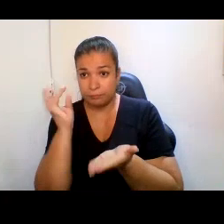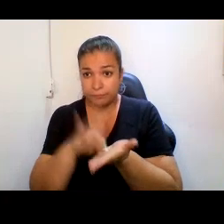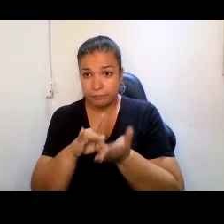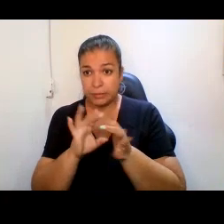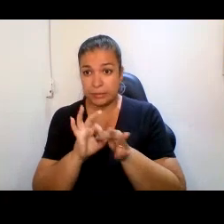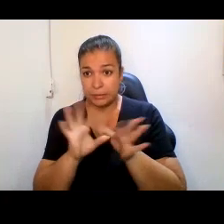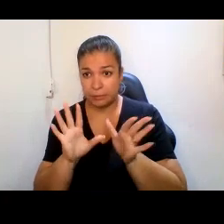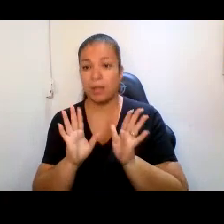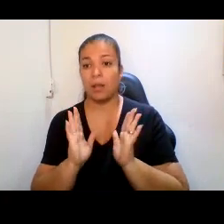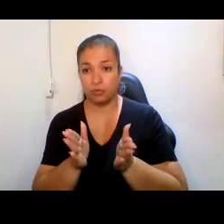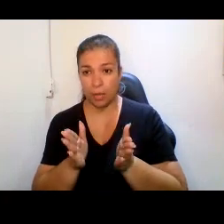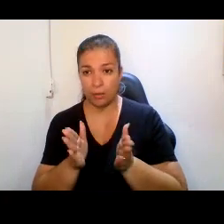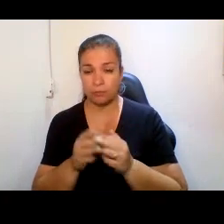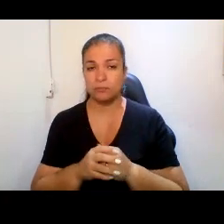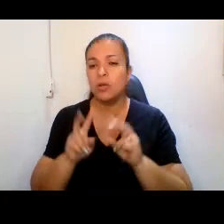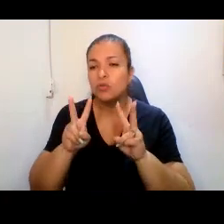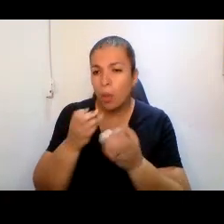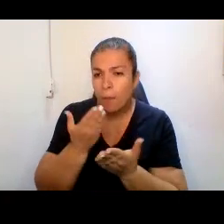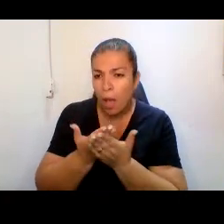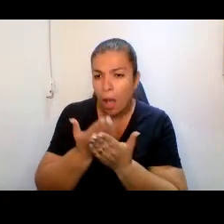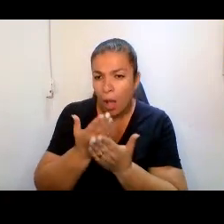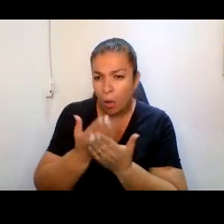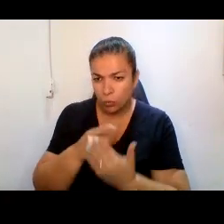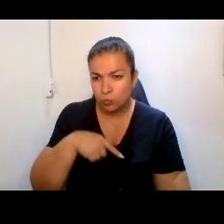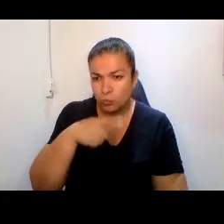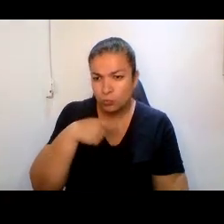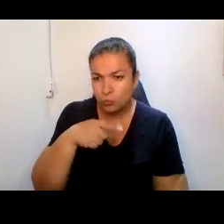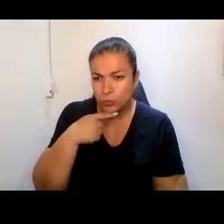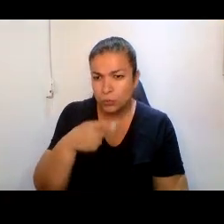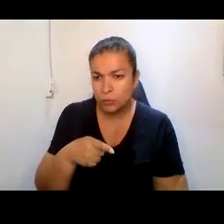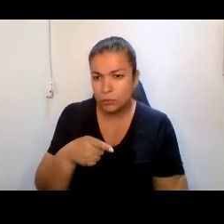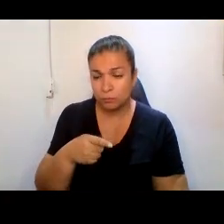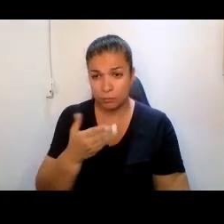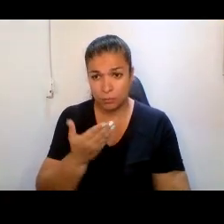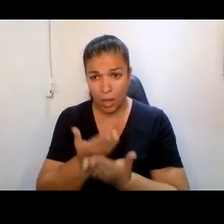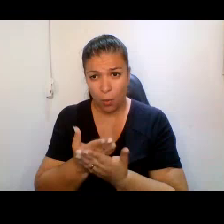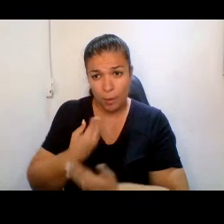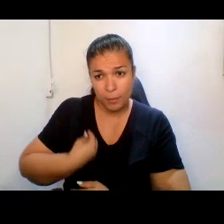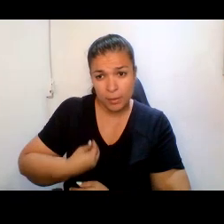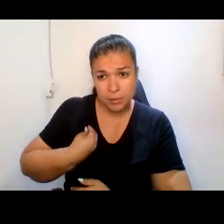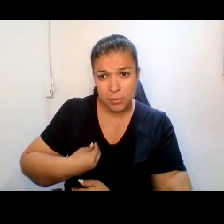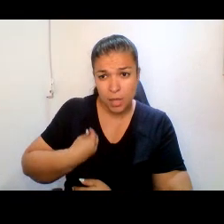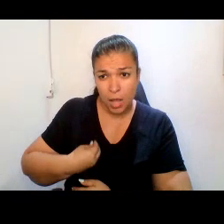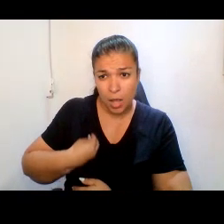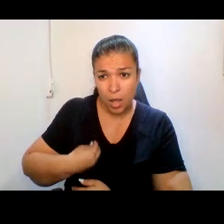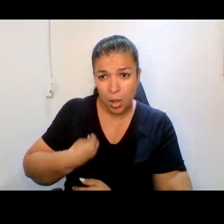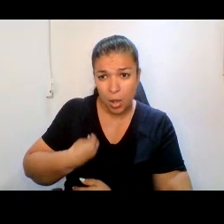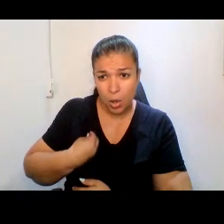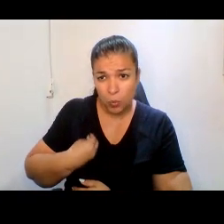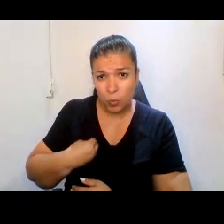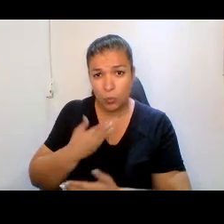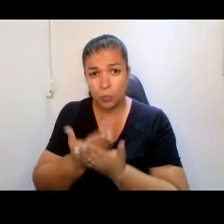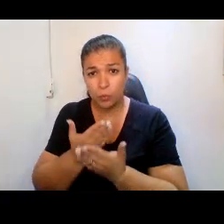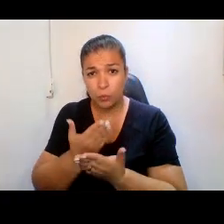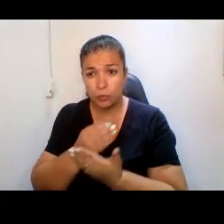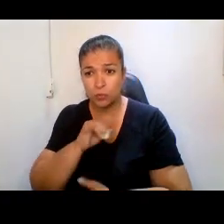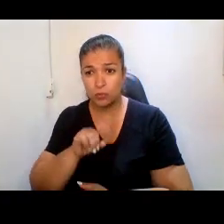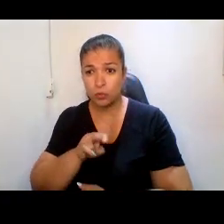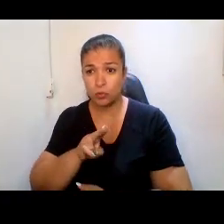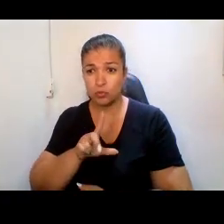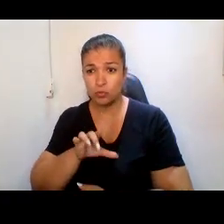Alguma questão sobre as aulas? Tanto a aula que vai ser presencial, do professor Júlio, do professor Sérgio e da